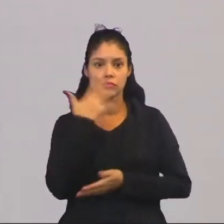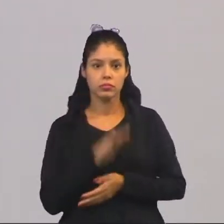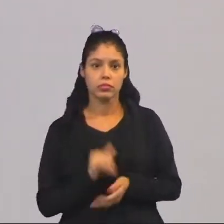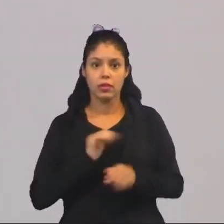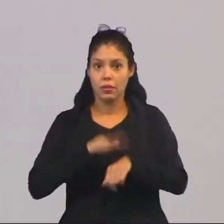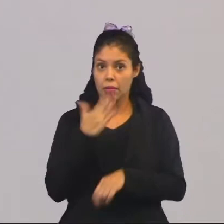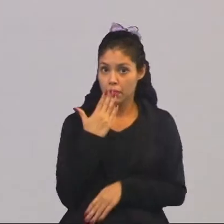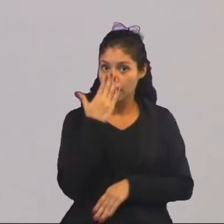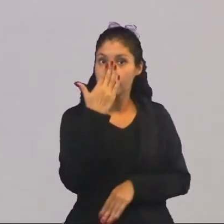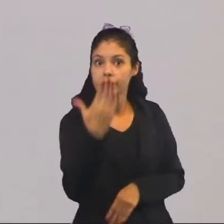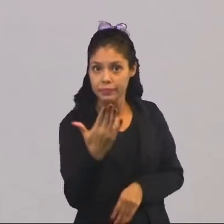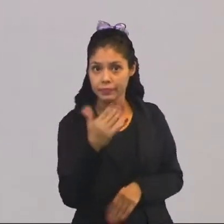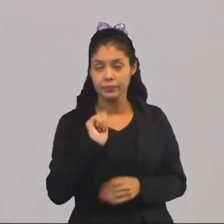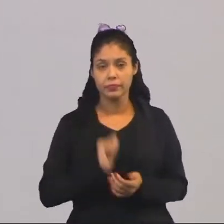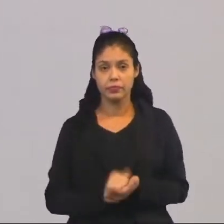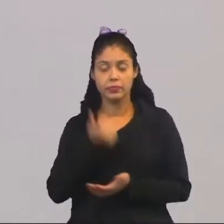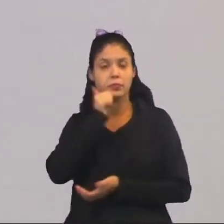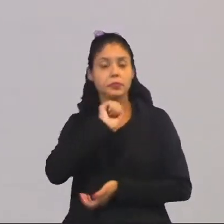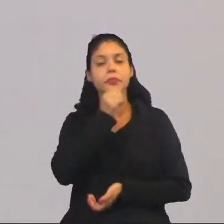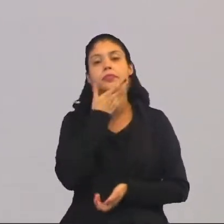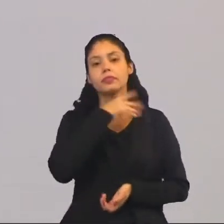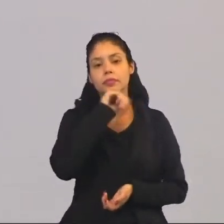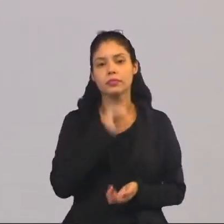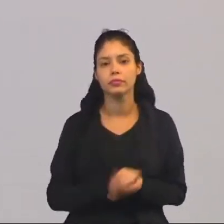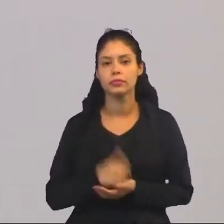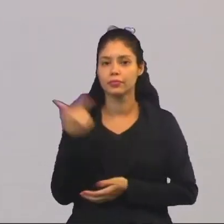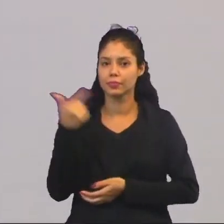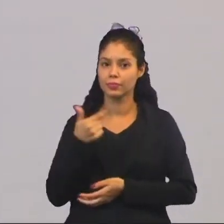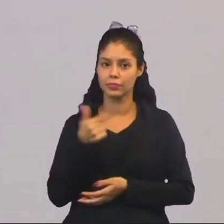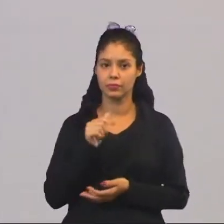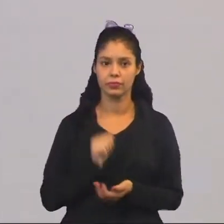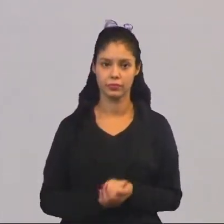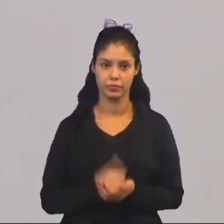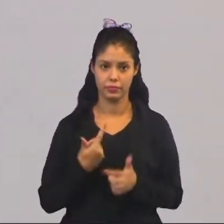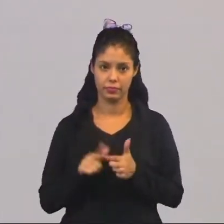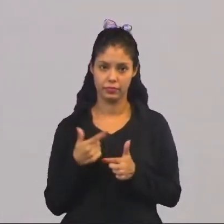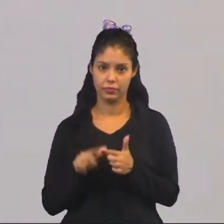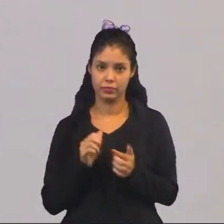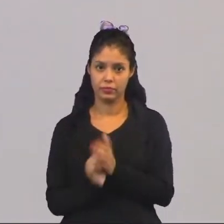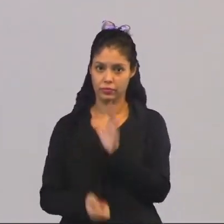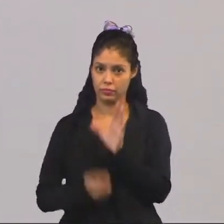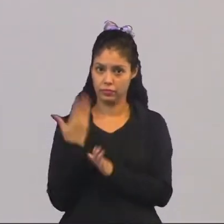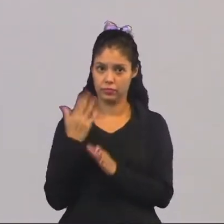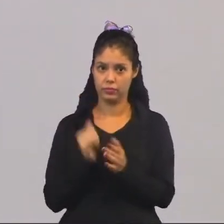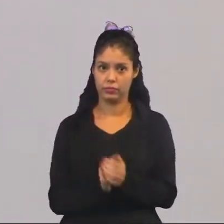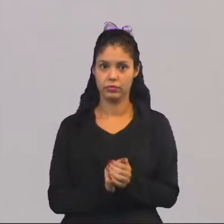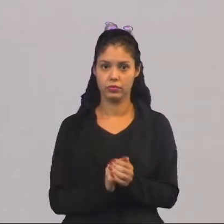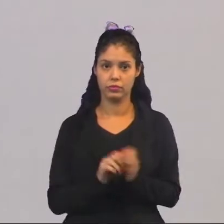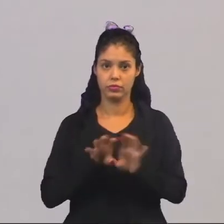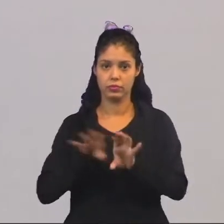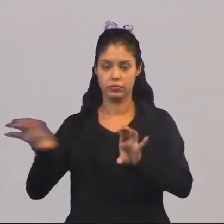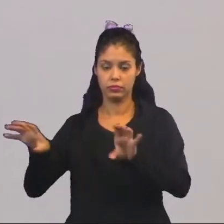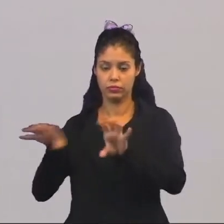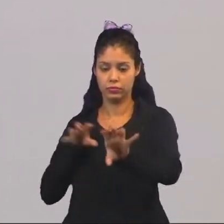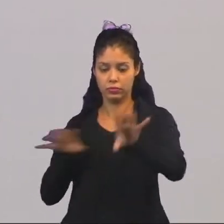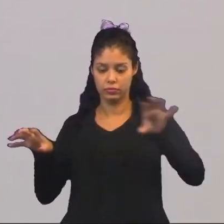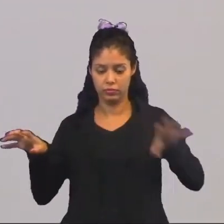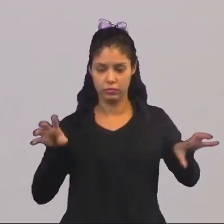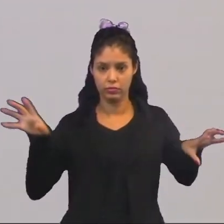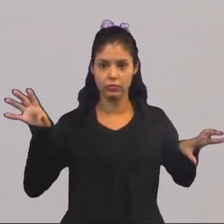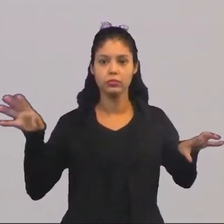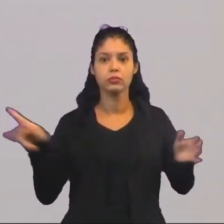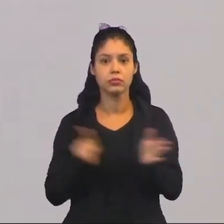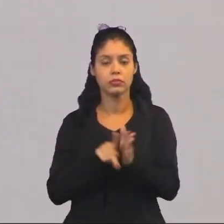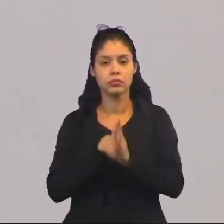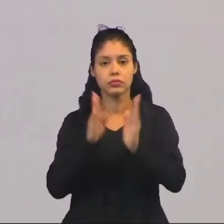mais à frente dos pais e o segundo problema é que também cria ilhas de separação dentro da própria casa em